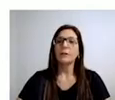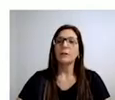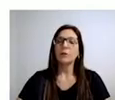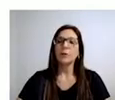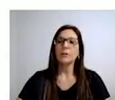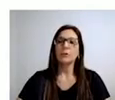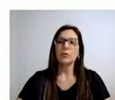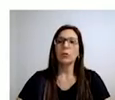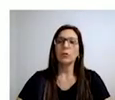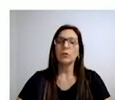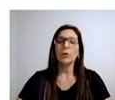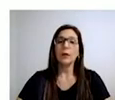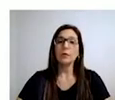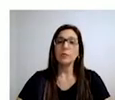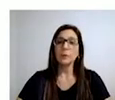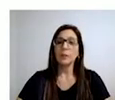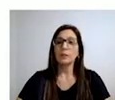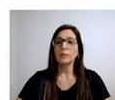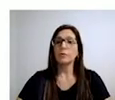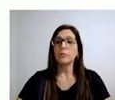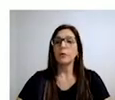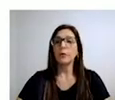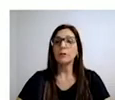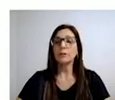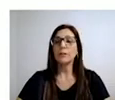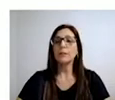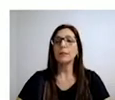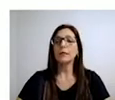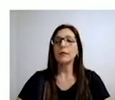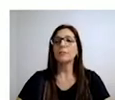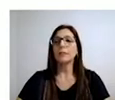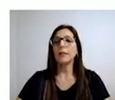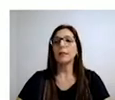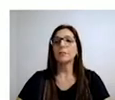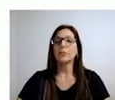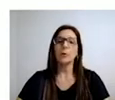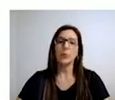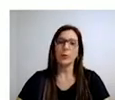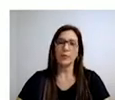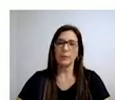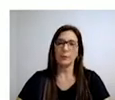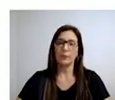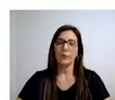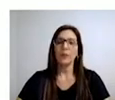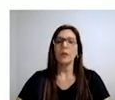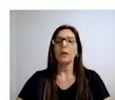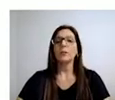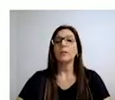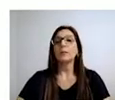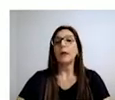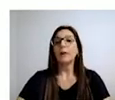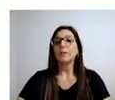na formação do zigoto é um dos mecanismos de aumento da variabilidade genética de uma população. Em